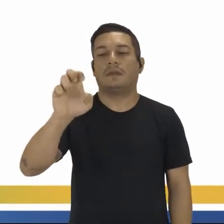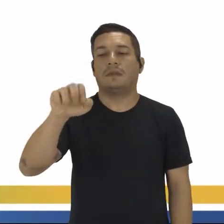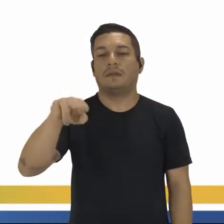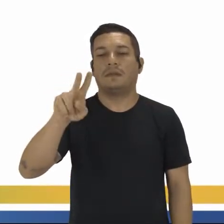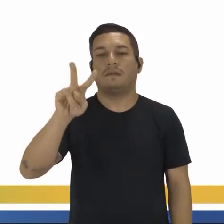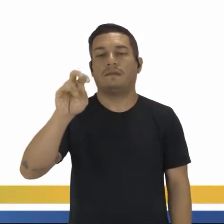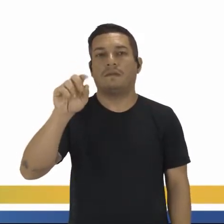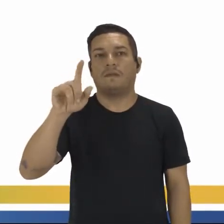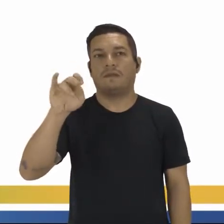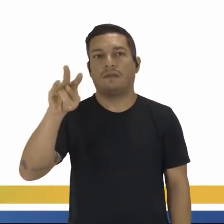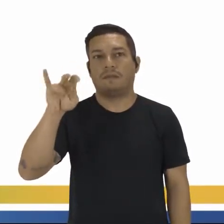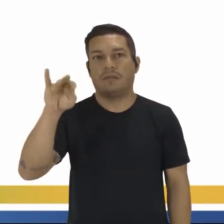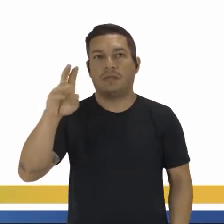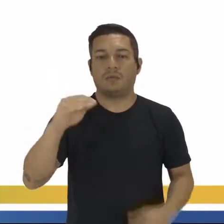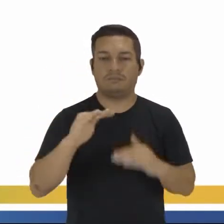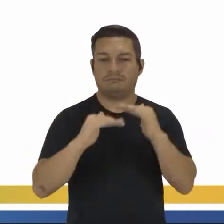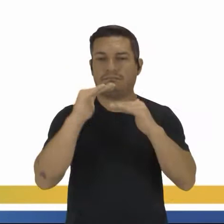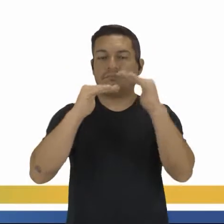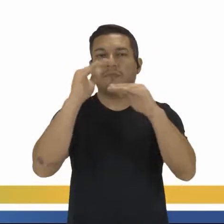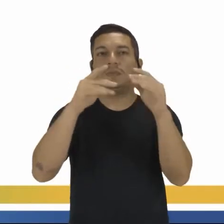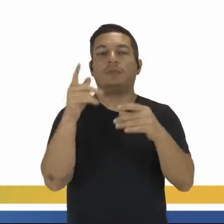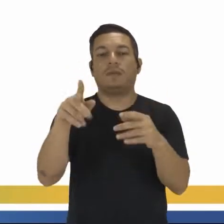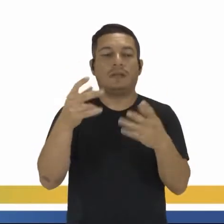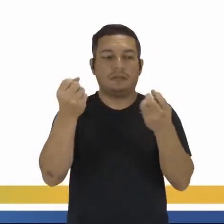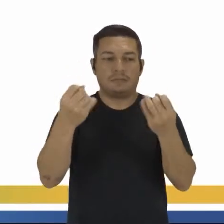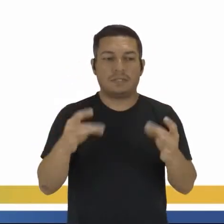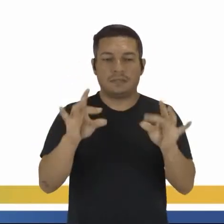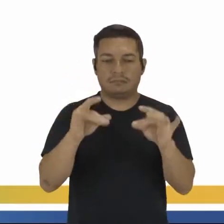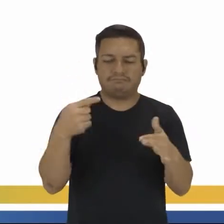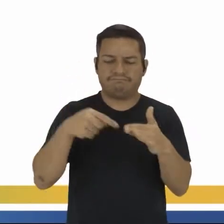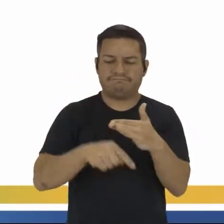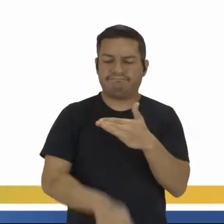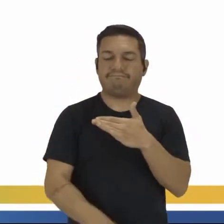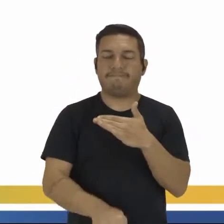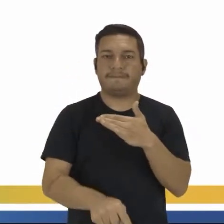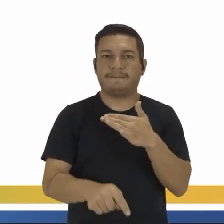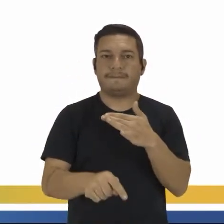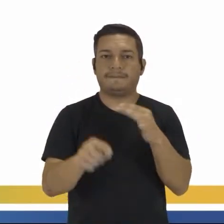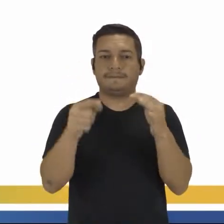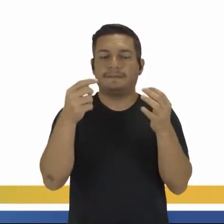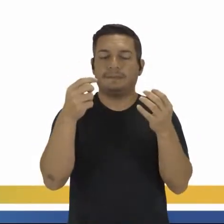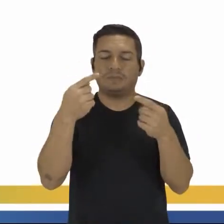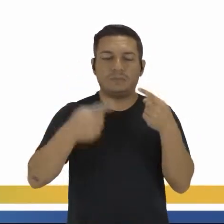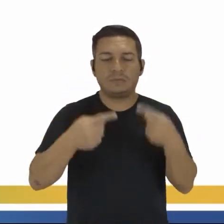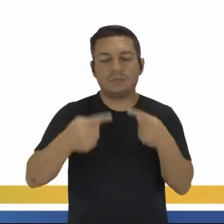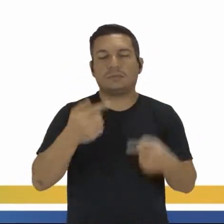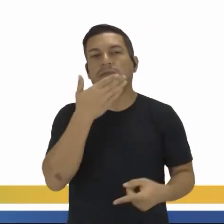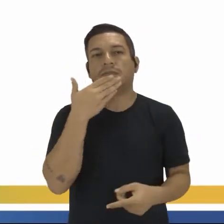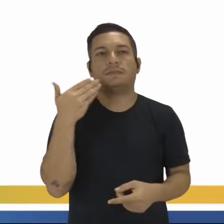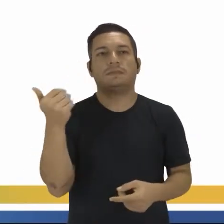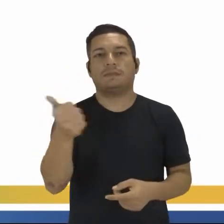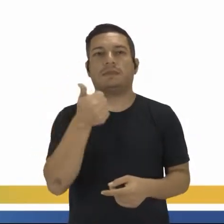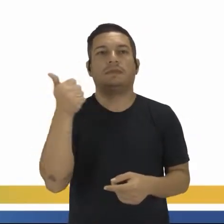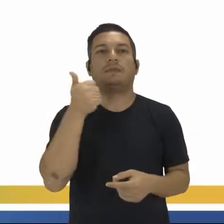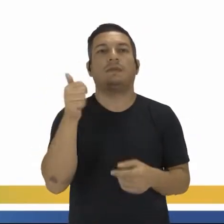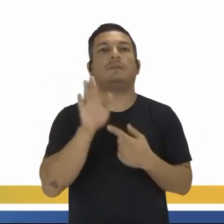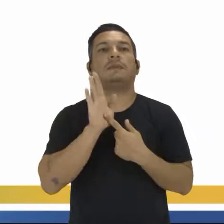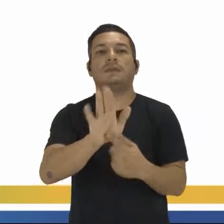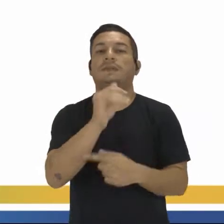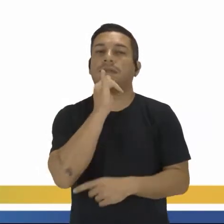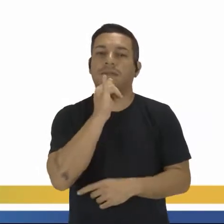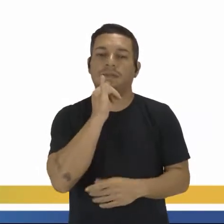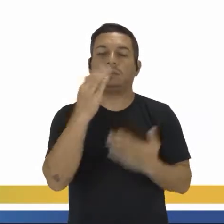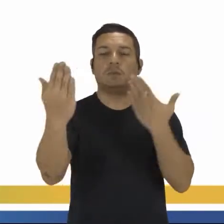momento então em que você vai aprofundar aquilo que você apresentou na sua introdução. Você irá discutir melhor, apresentar